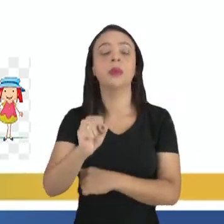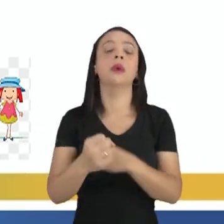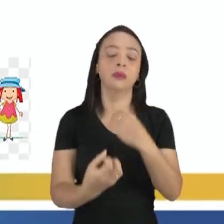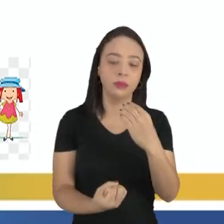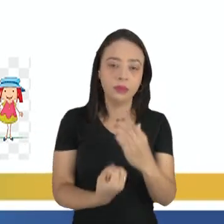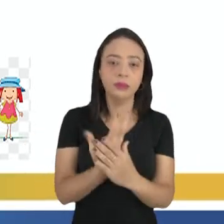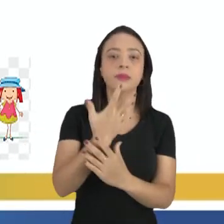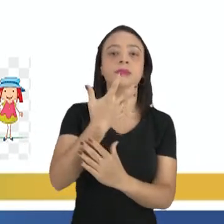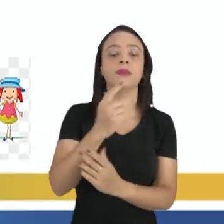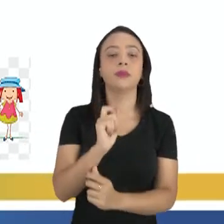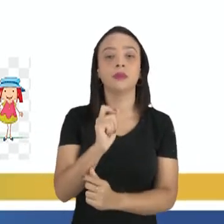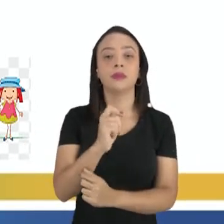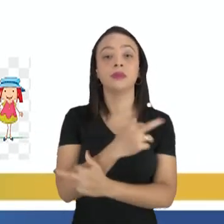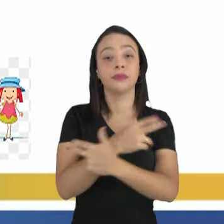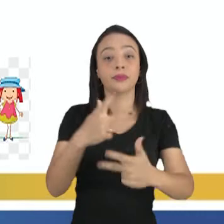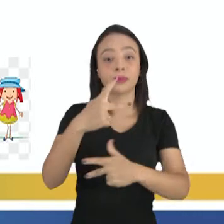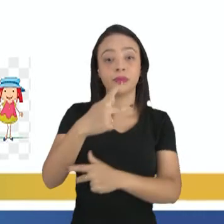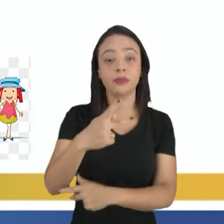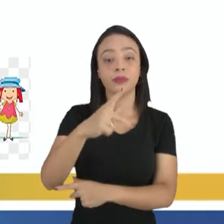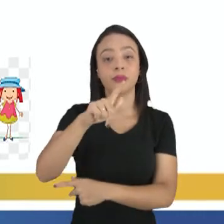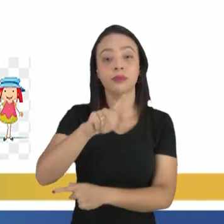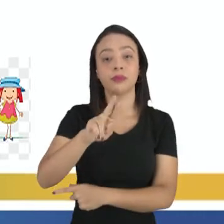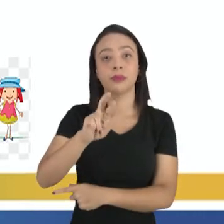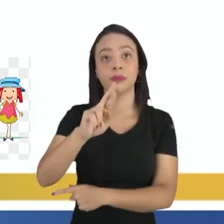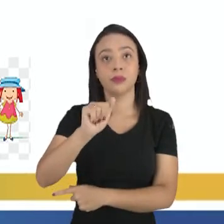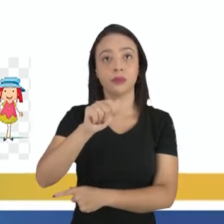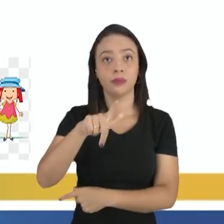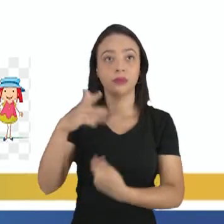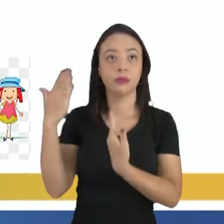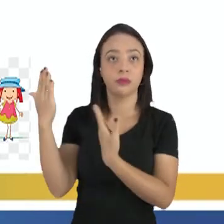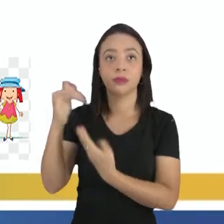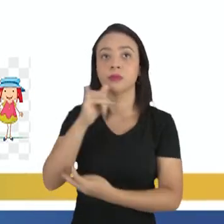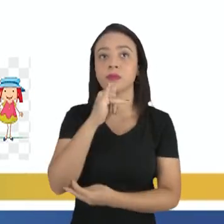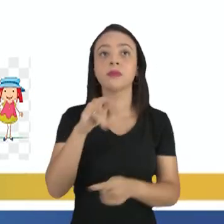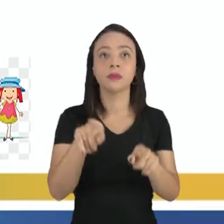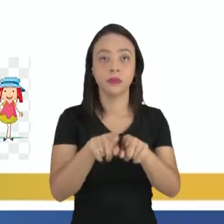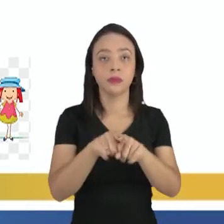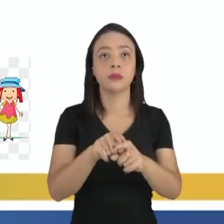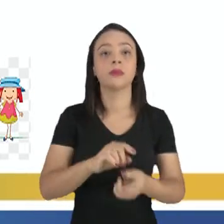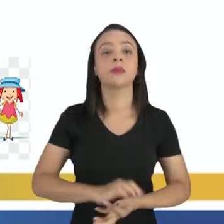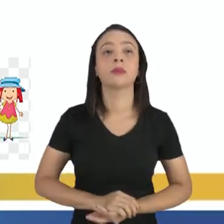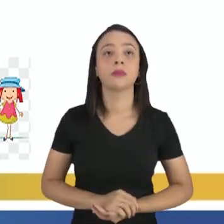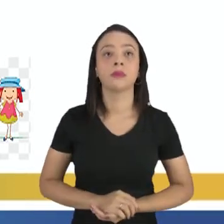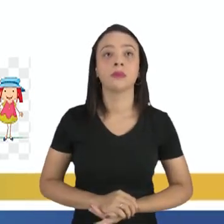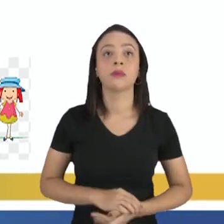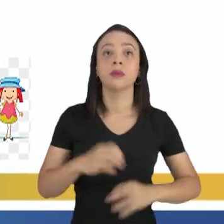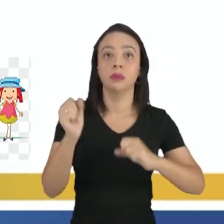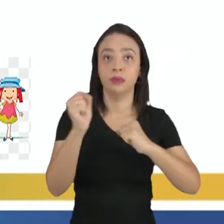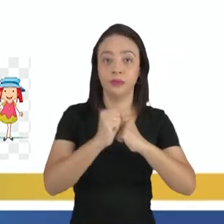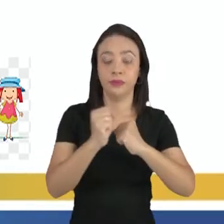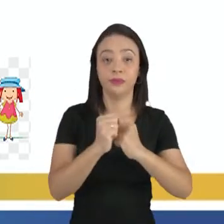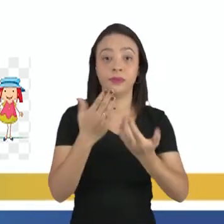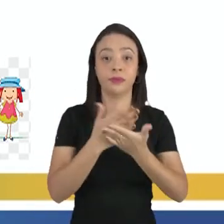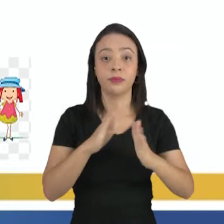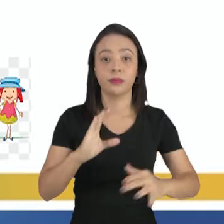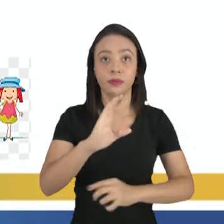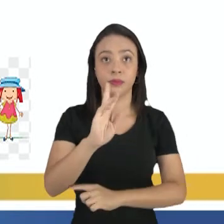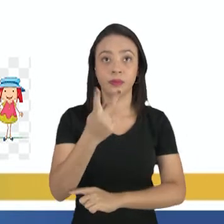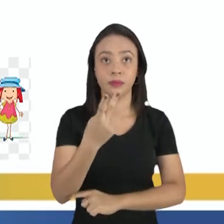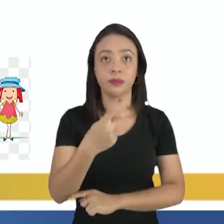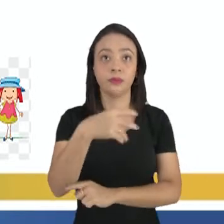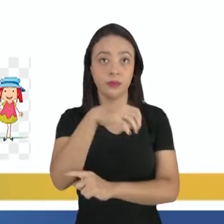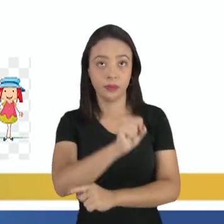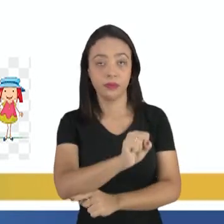plural dessa palavra. Vai ficar berries. Outro exemplo de exceção, os substantivos que terminam em